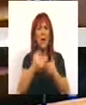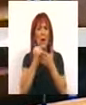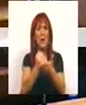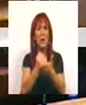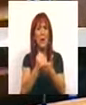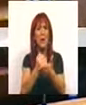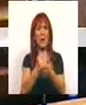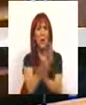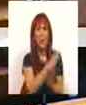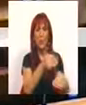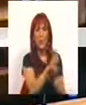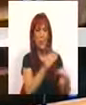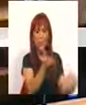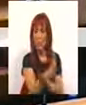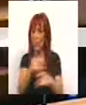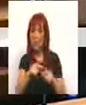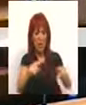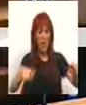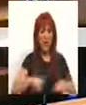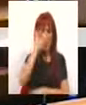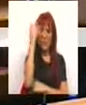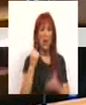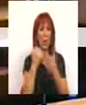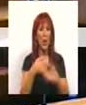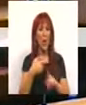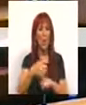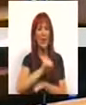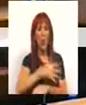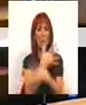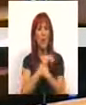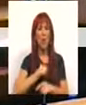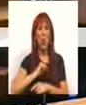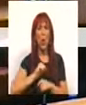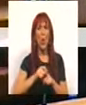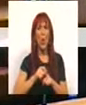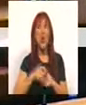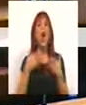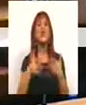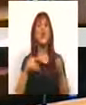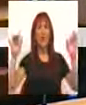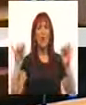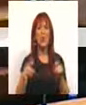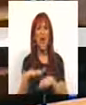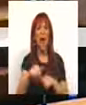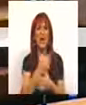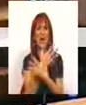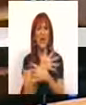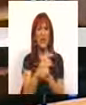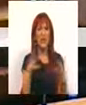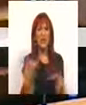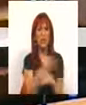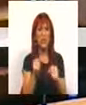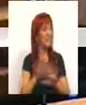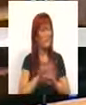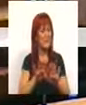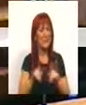a compartimentação dos espaços florestais e o apoio ao combate aos incêndios, contribuindo para a redução das grandes áreas ardidas.